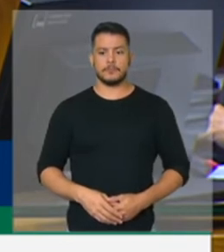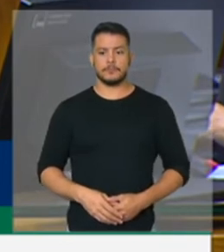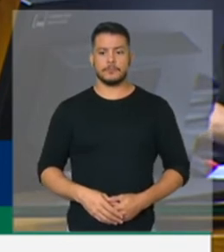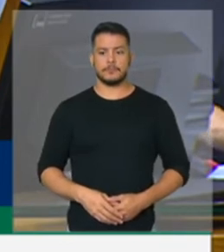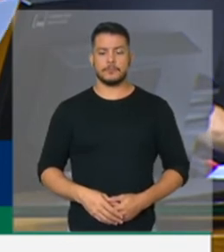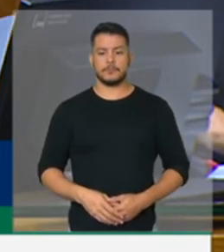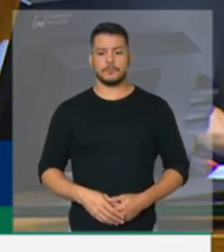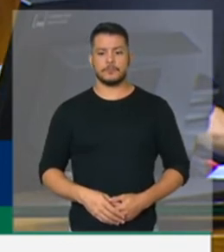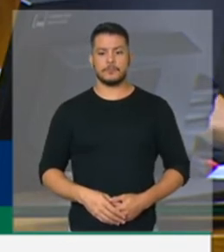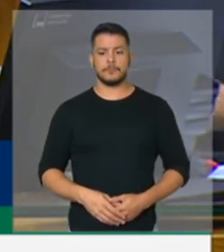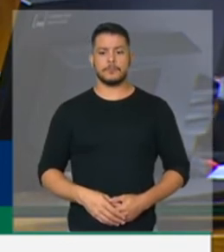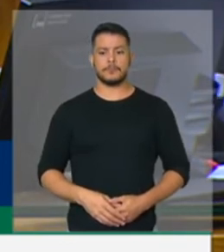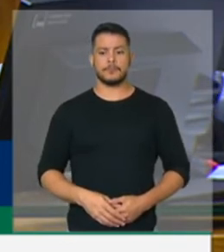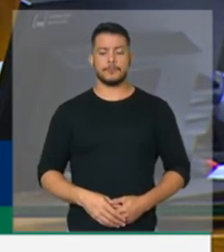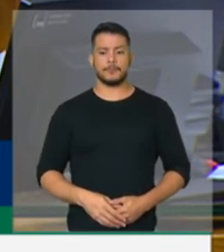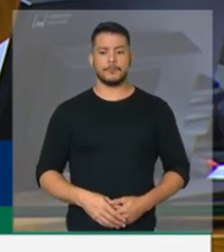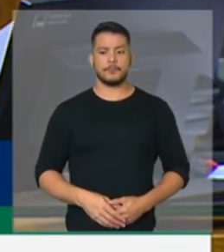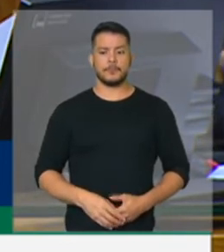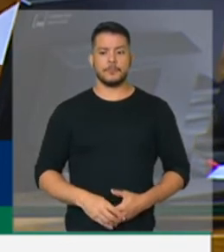Presidente Arthur Lira.